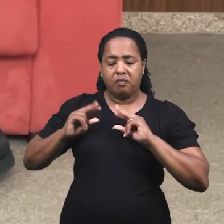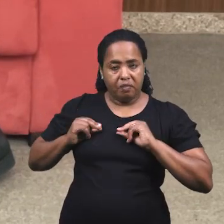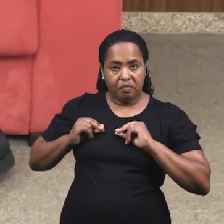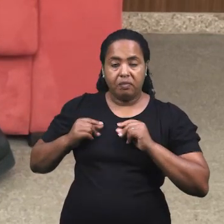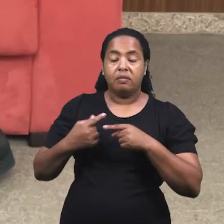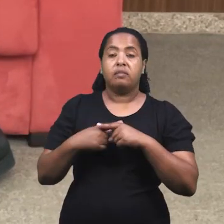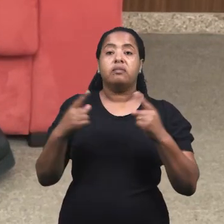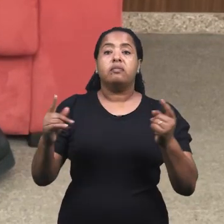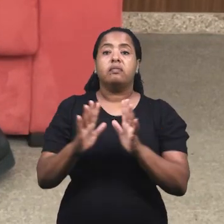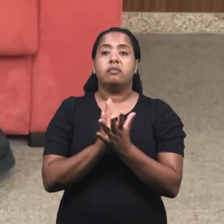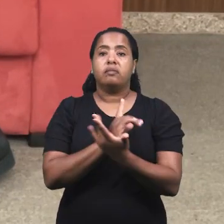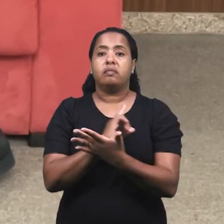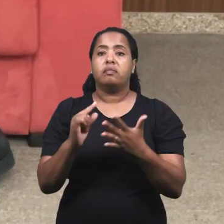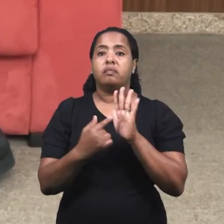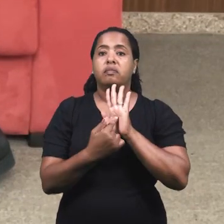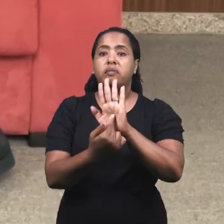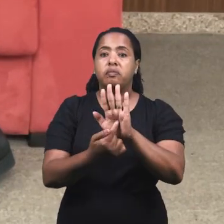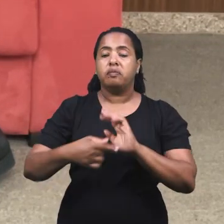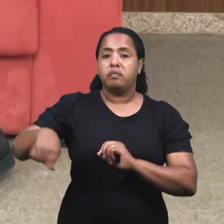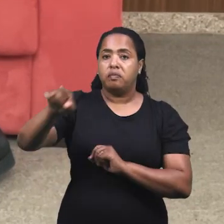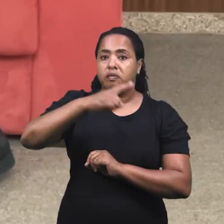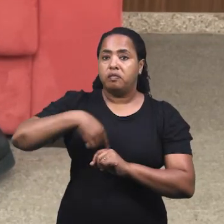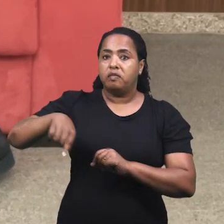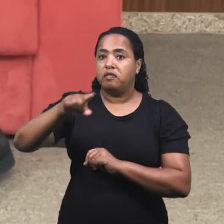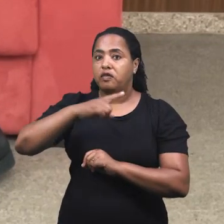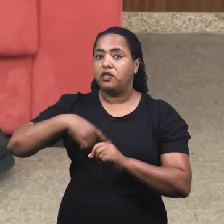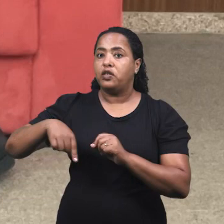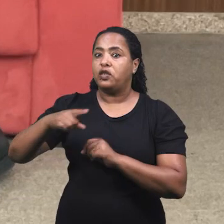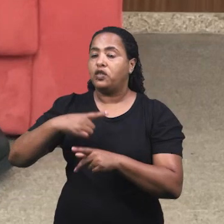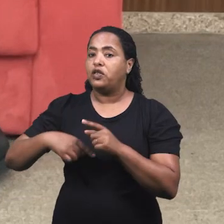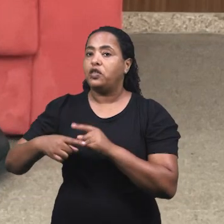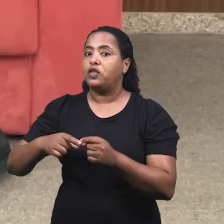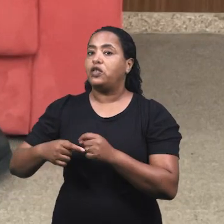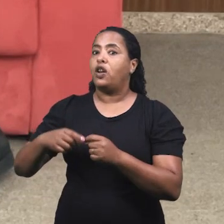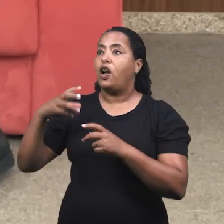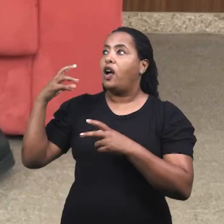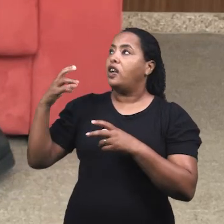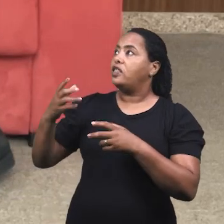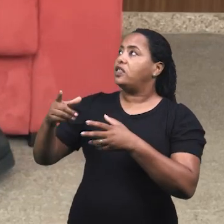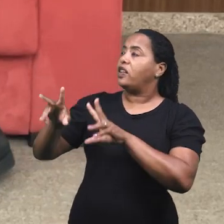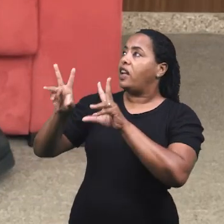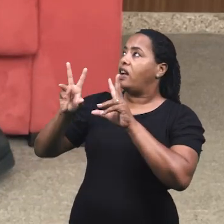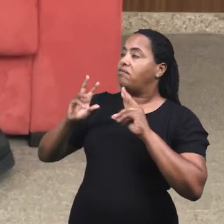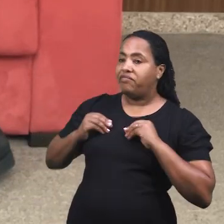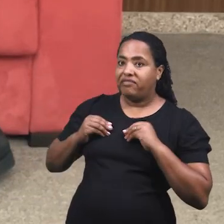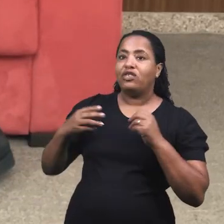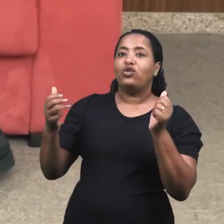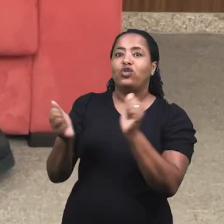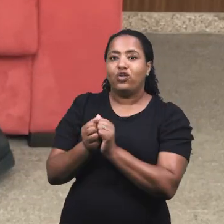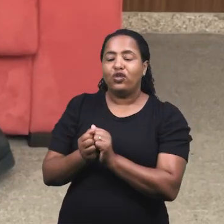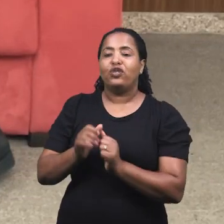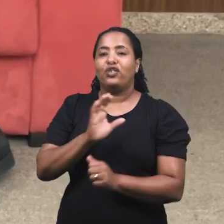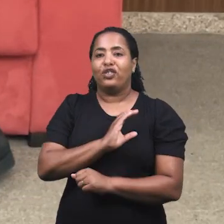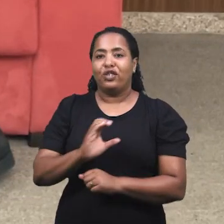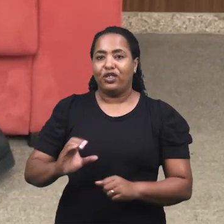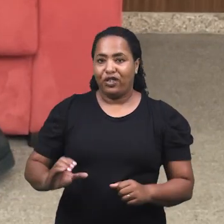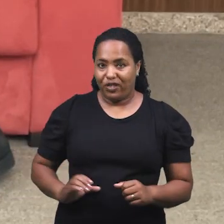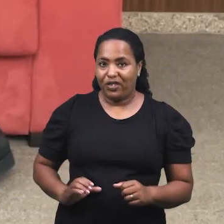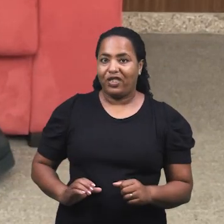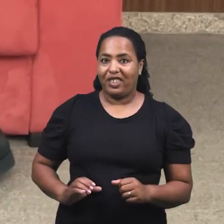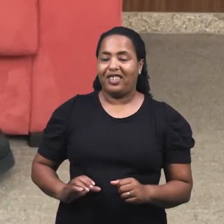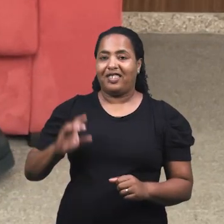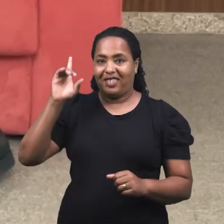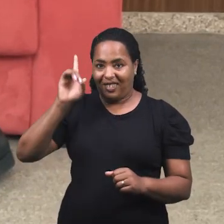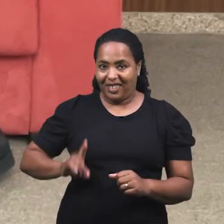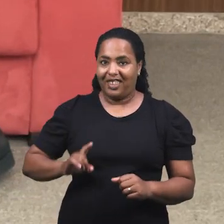A herança, nós não tínhamos direito a essa herança, mas a palavra fala que nós somos co-herdeiros com Cristo.